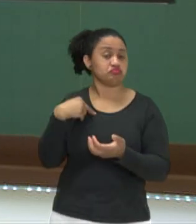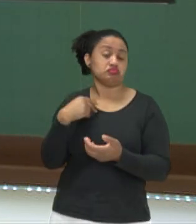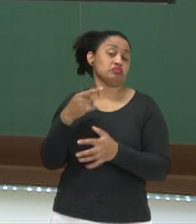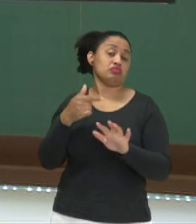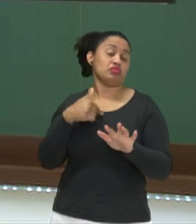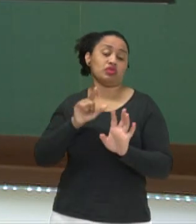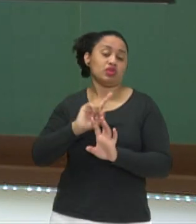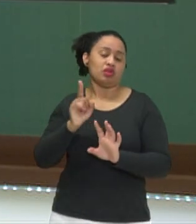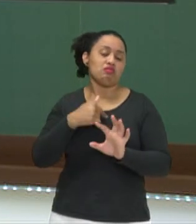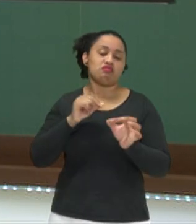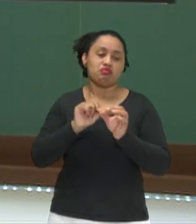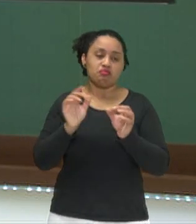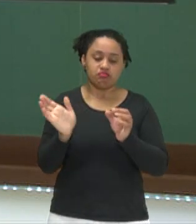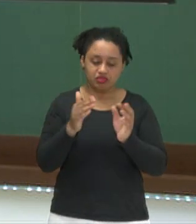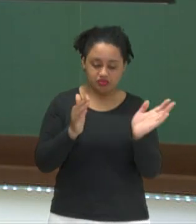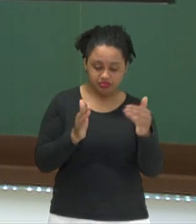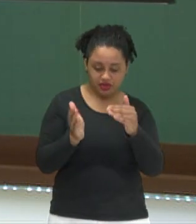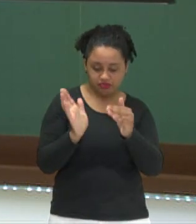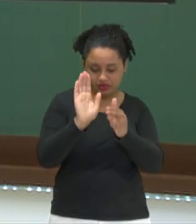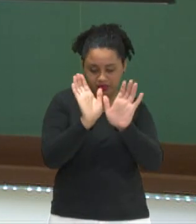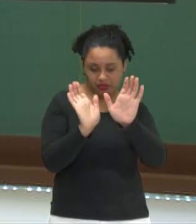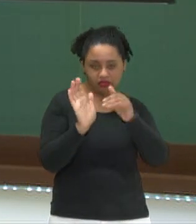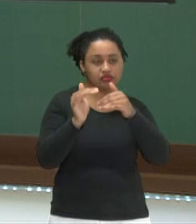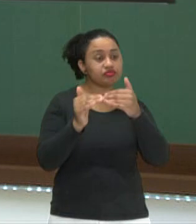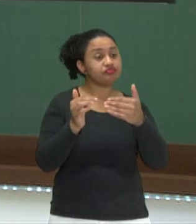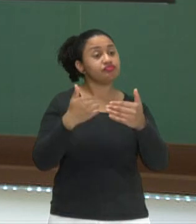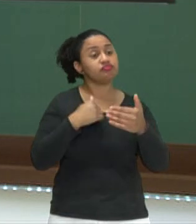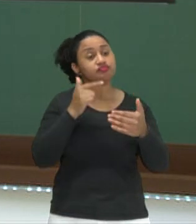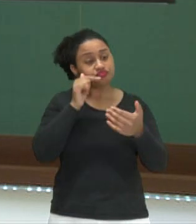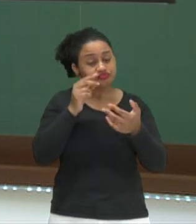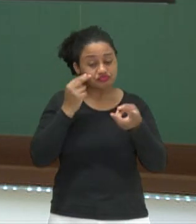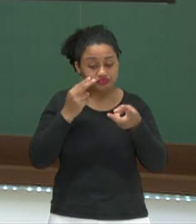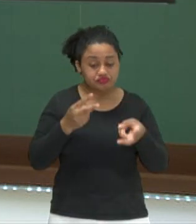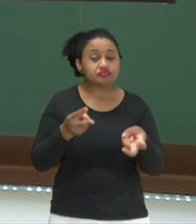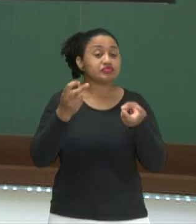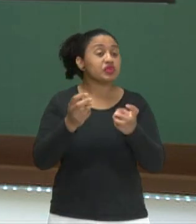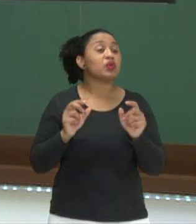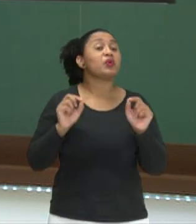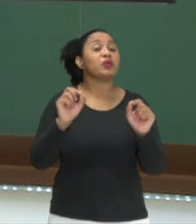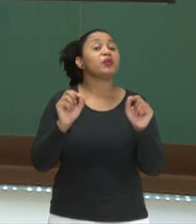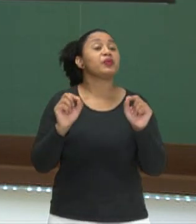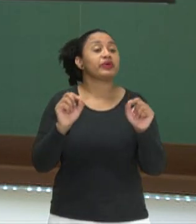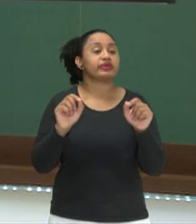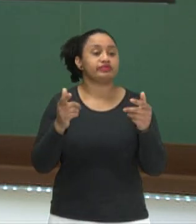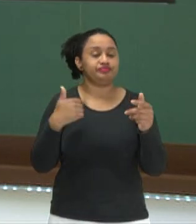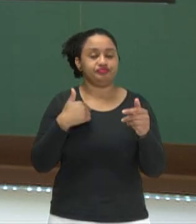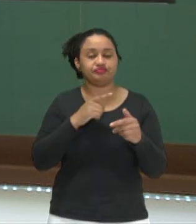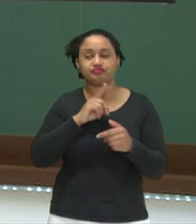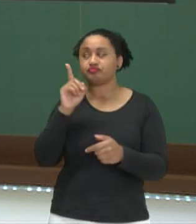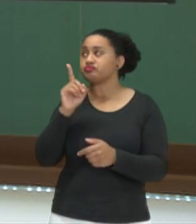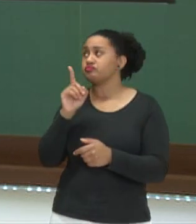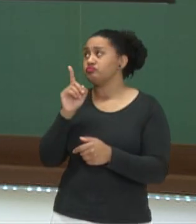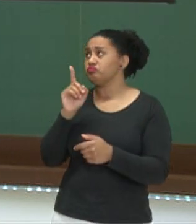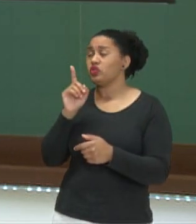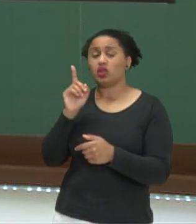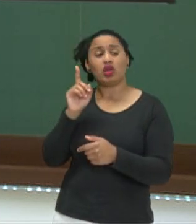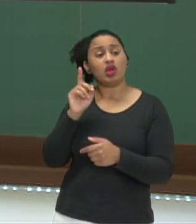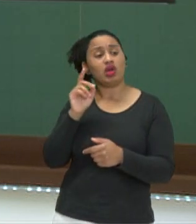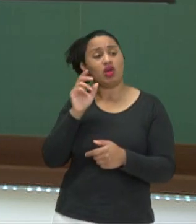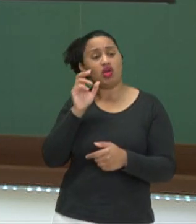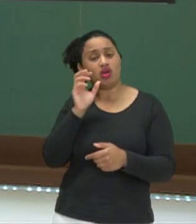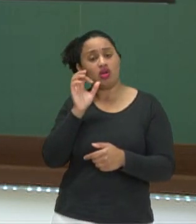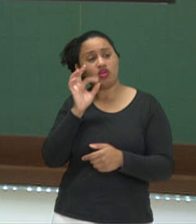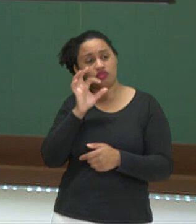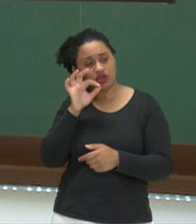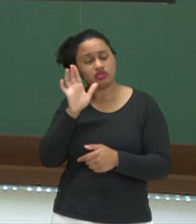não montando essa planificação, eu consegui ver o que ele vai dar. Essa planificação é uma planificação que a gente